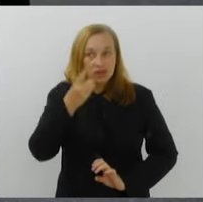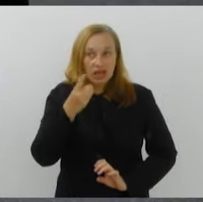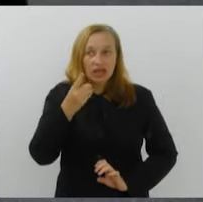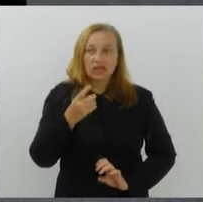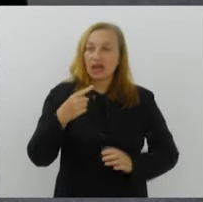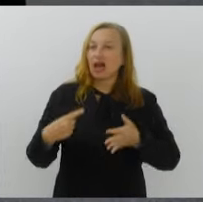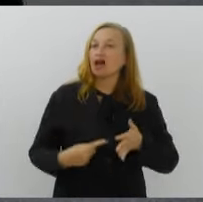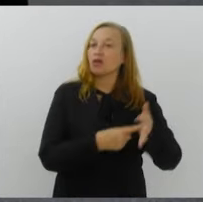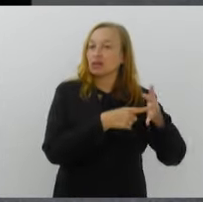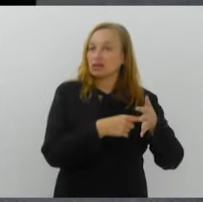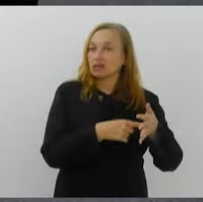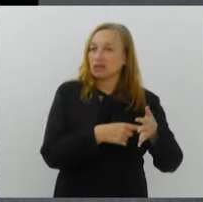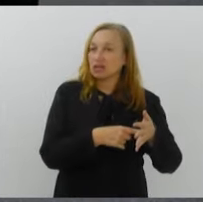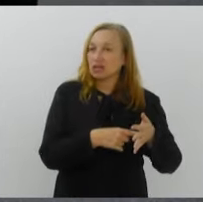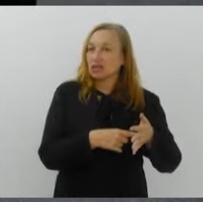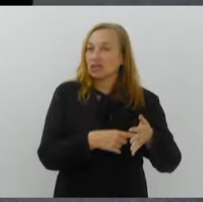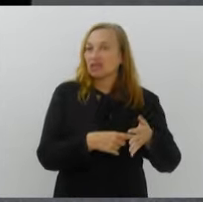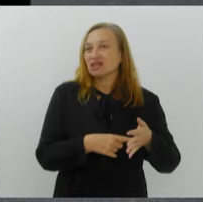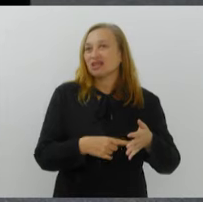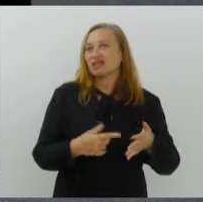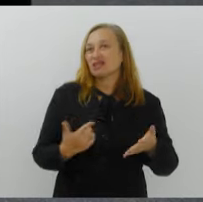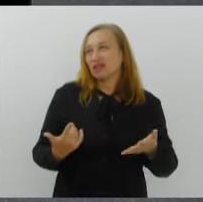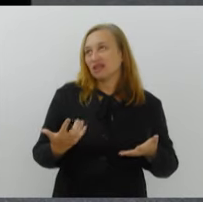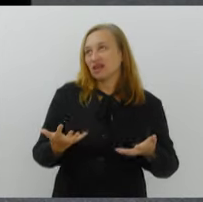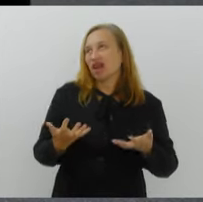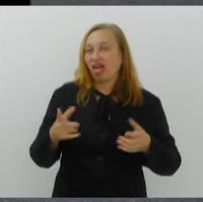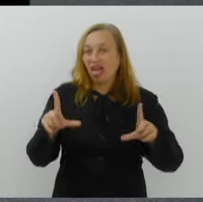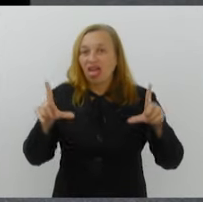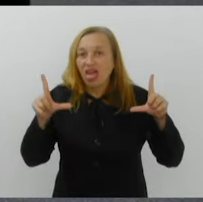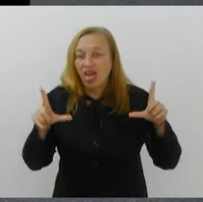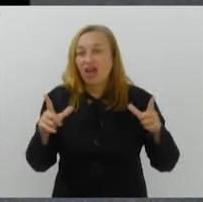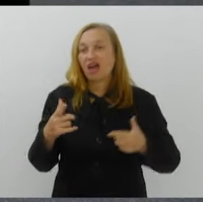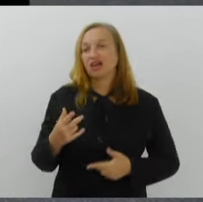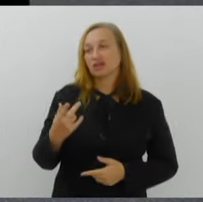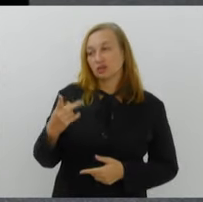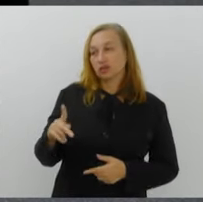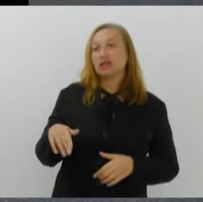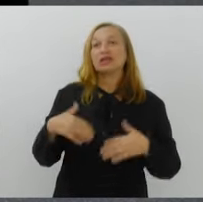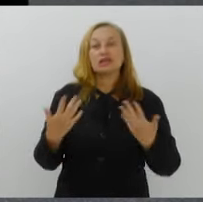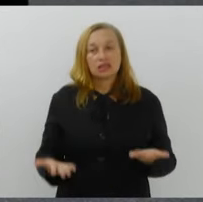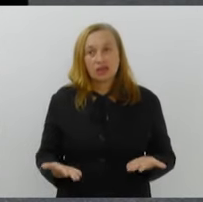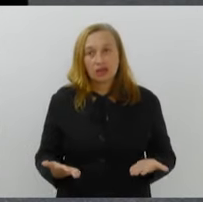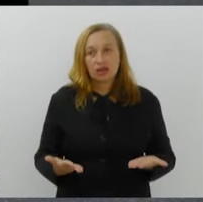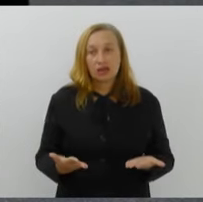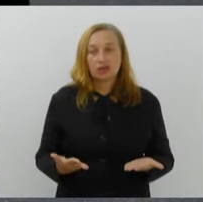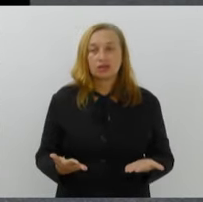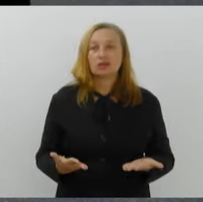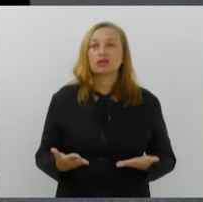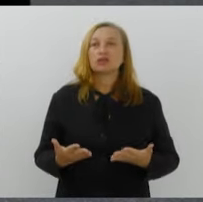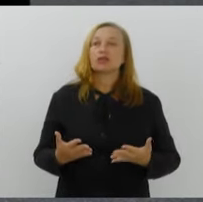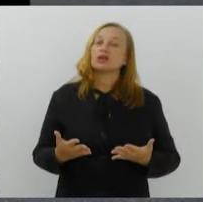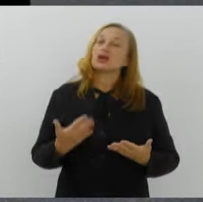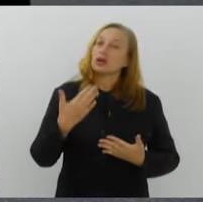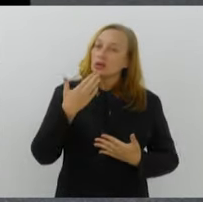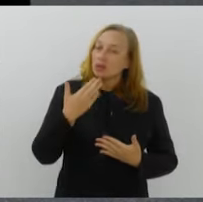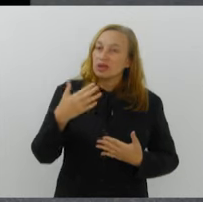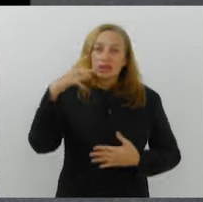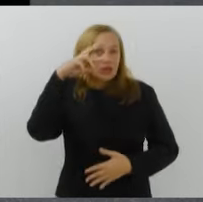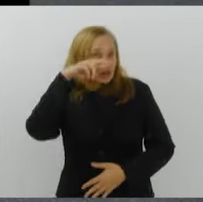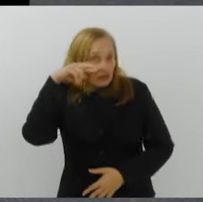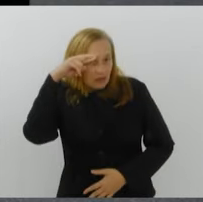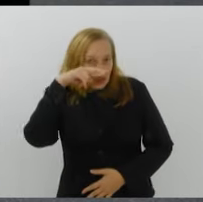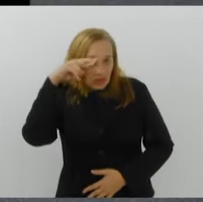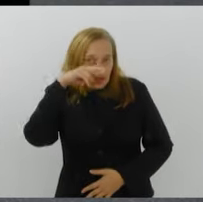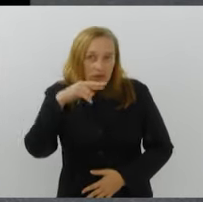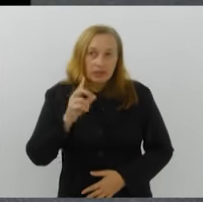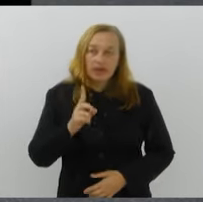uma denúncia, você não vai depois tentar ficar tirando uma casquinha como se fosse sua. Então, eu publicizei o meu gesto de estar pedindo a investigação, mas